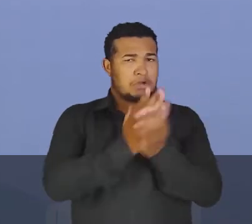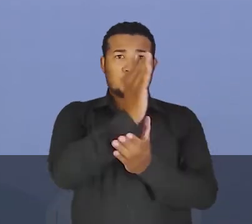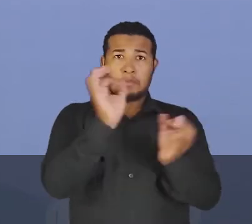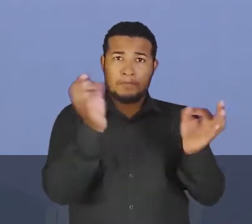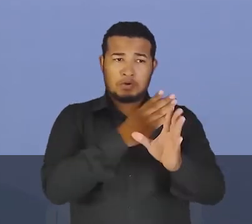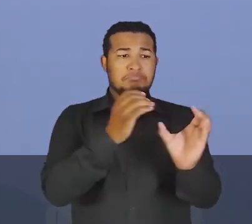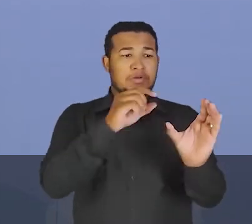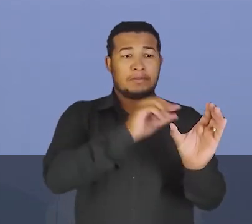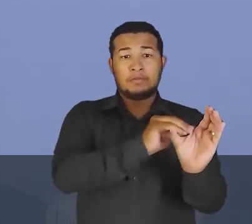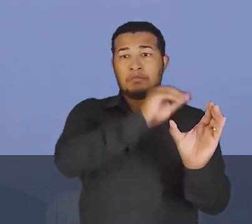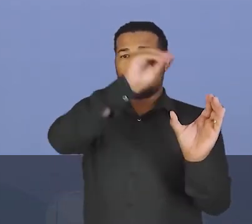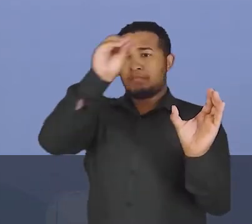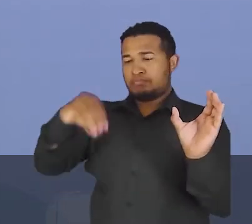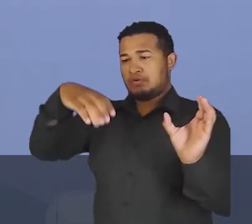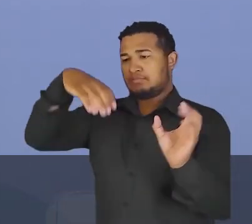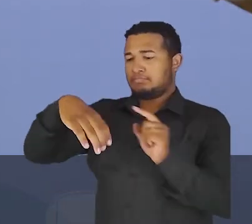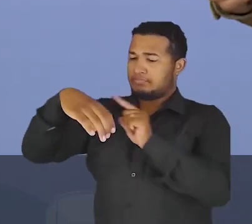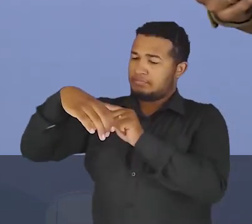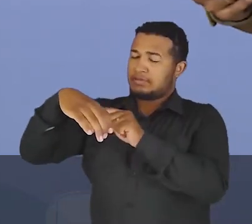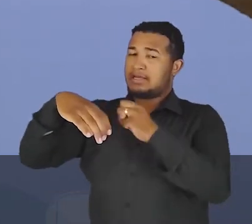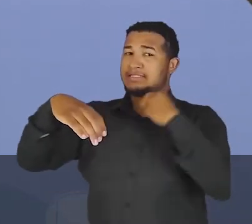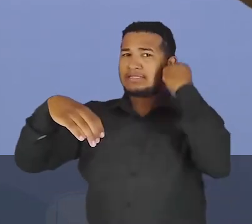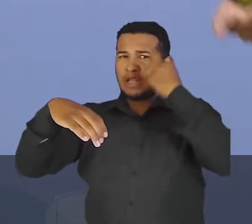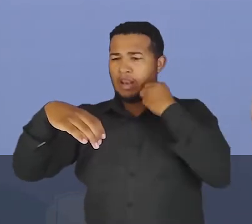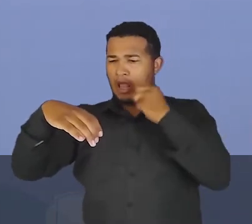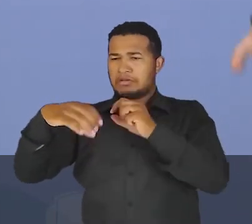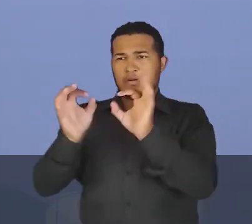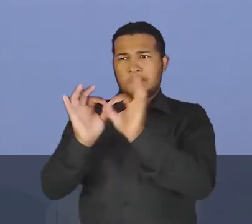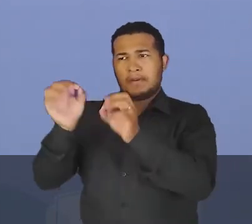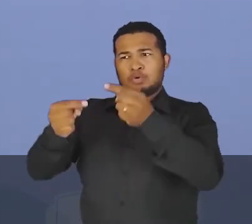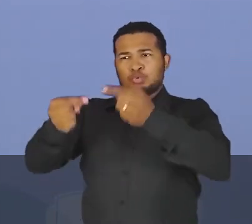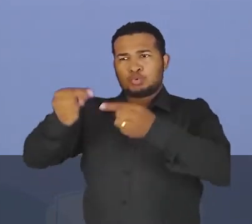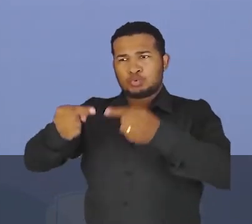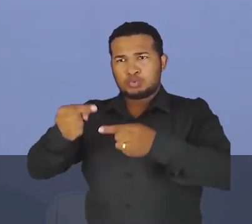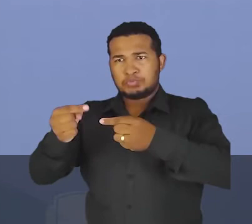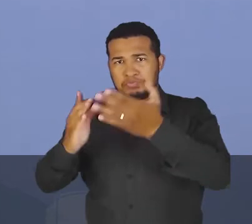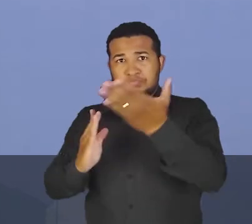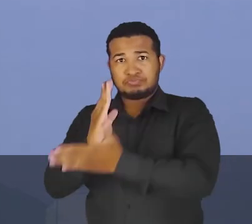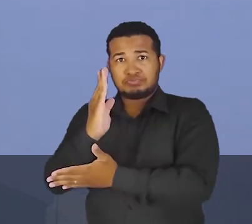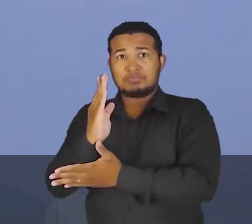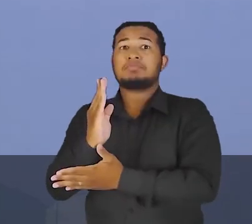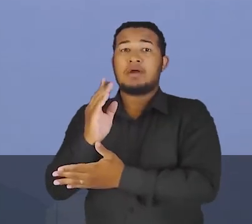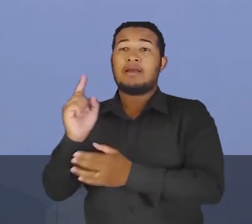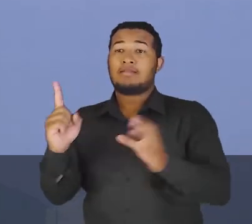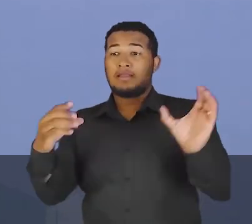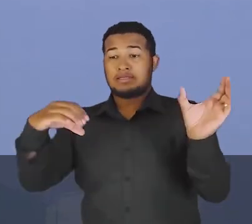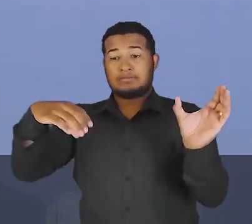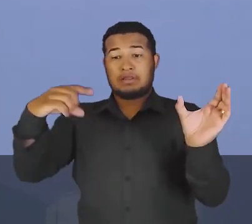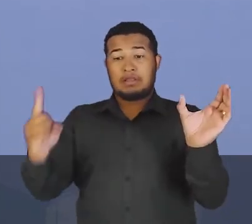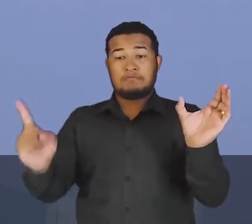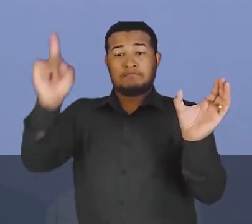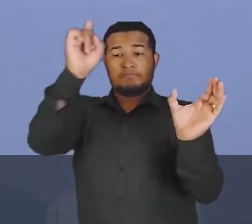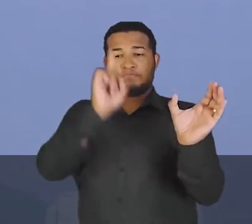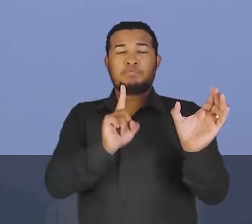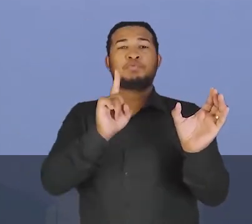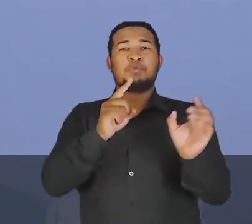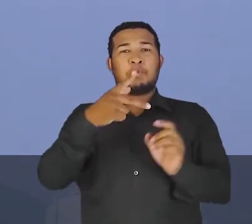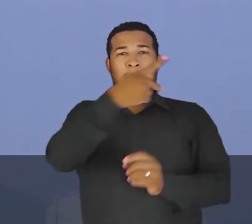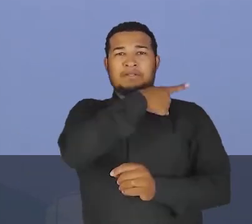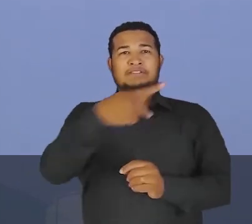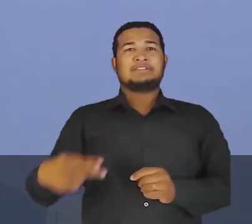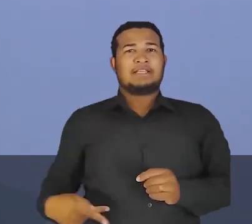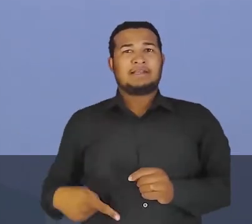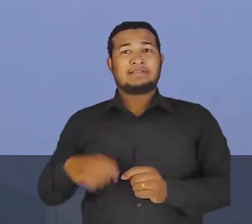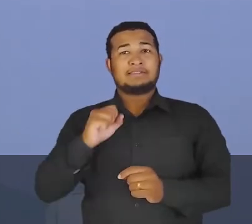e o Senado Federal aprova essa lei também e aí depois vai para o presidente que ele veta ou sanciona a lei. Se